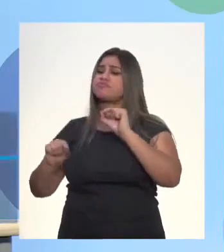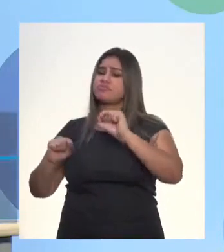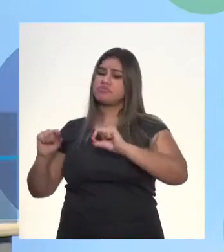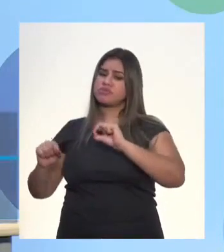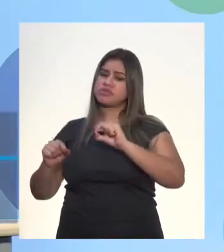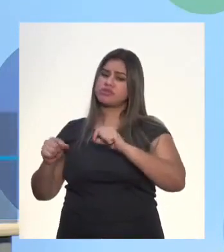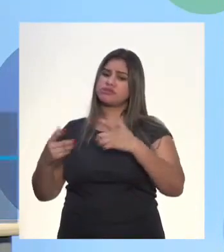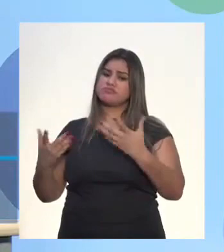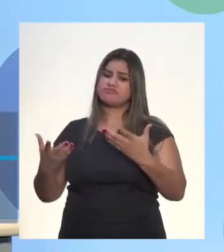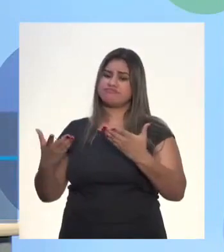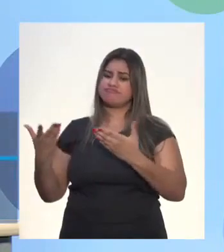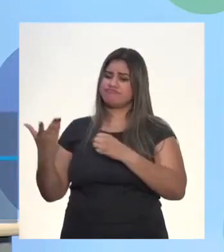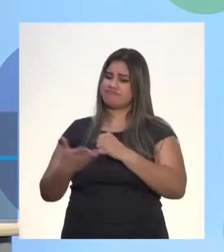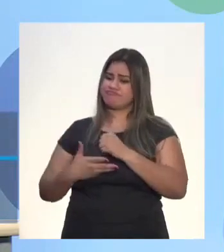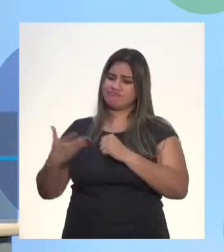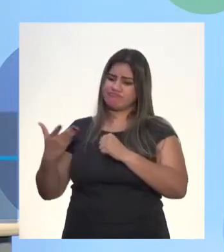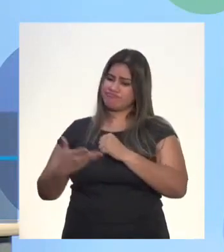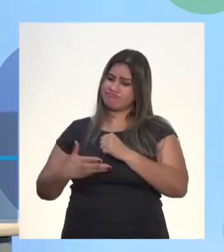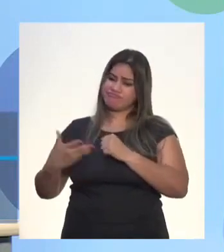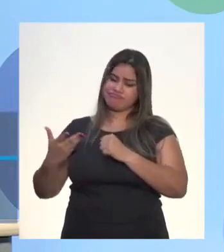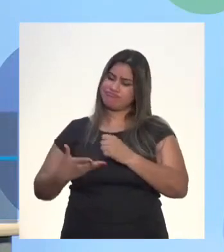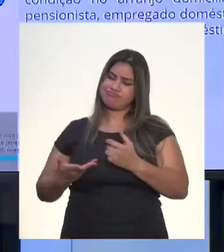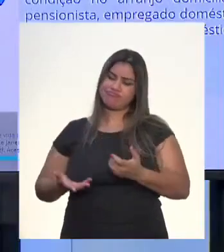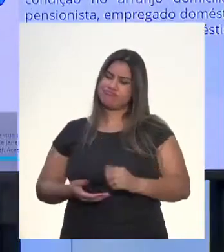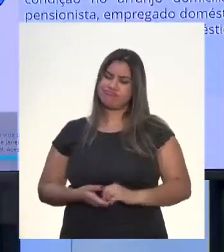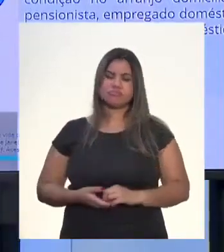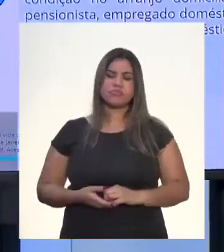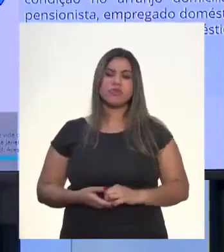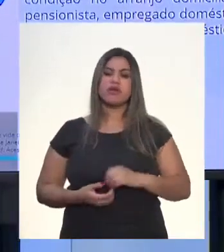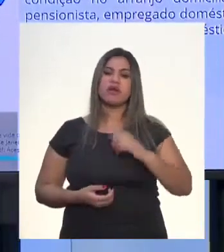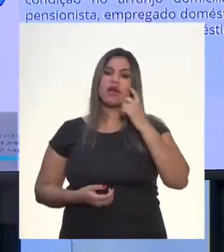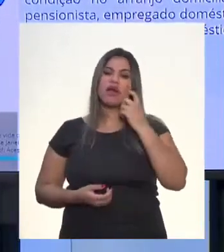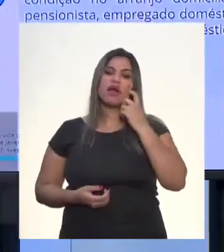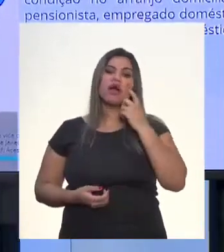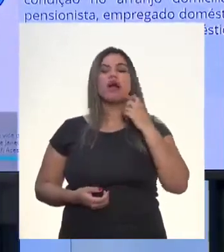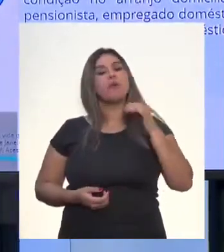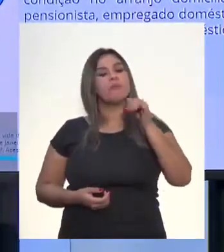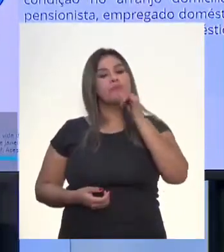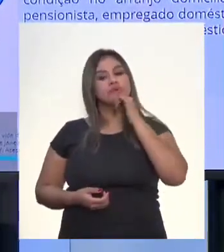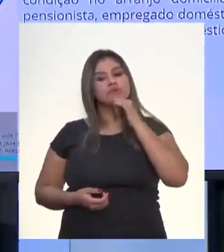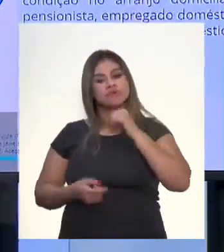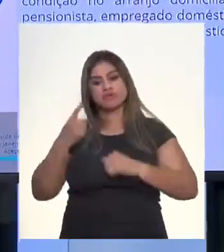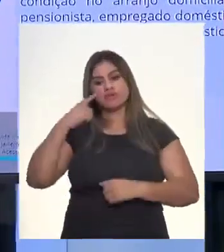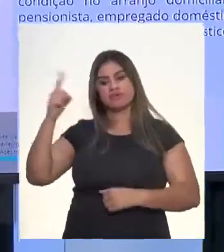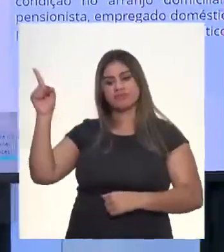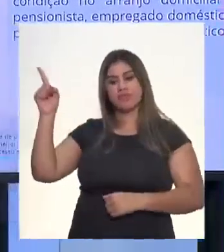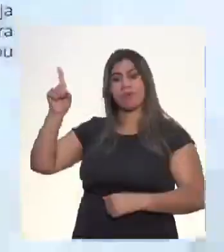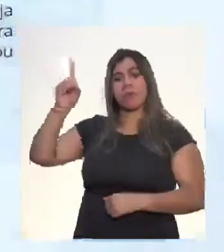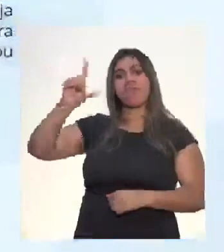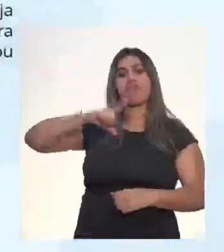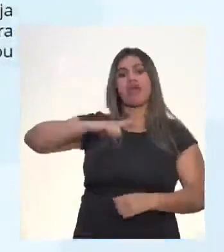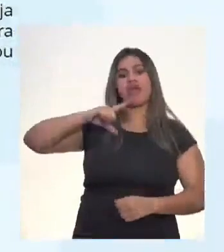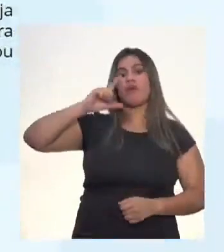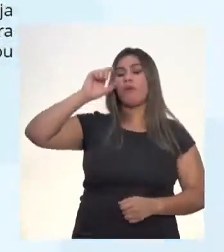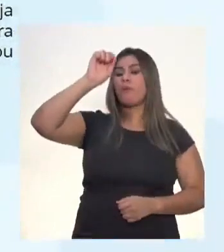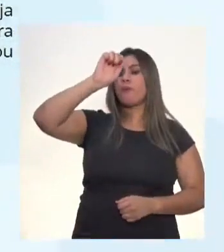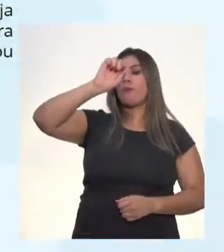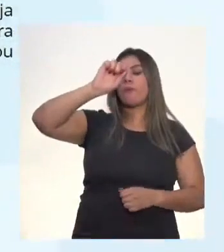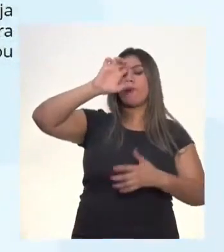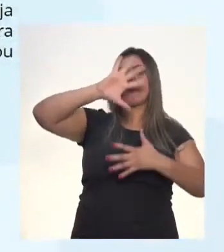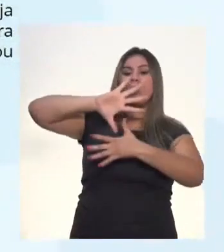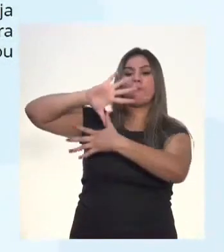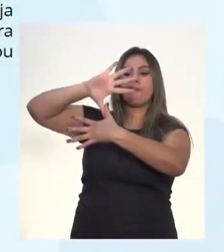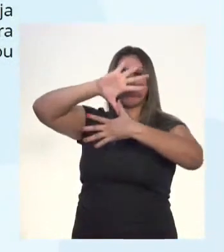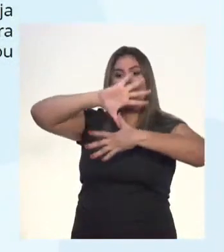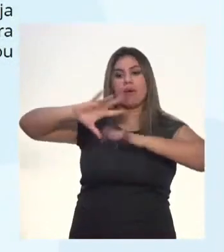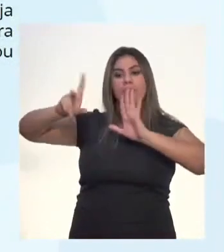de dignidade básicas. Então, por exemplo, aqui a gente tem um mapa do Brasil justamente vinculado a esse índice de